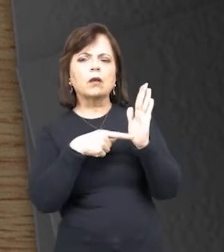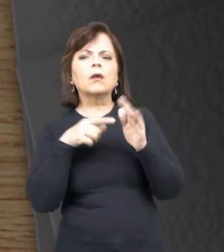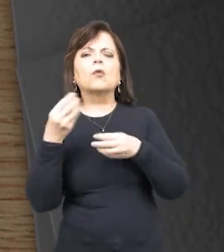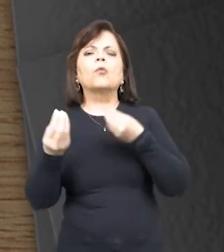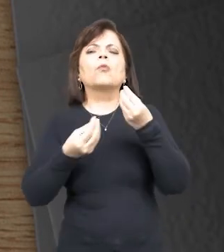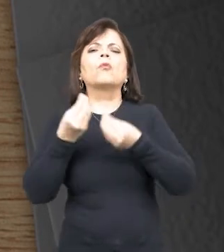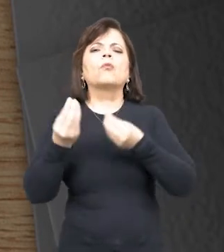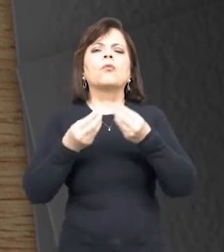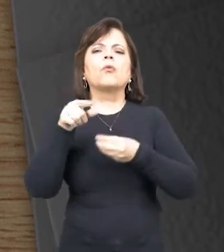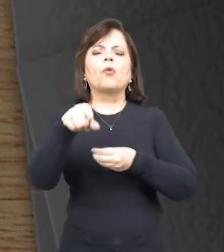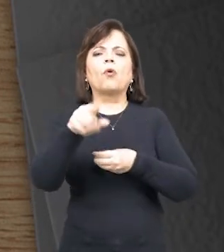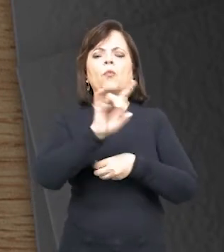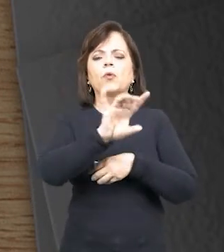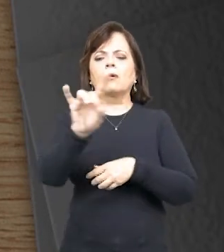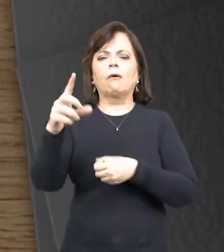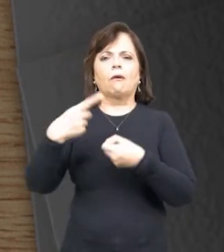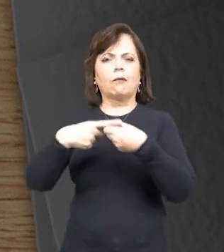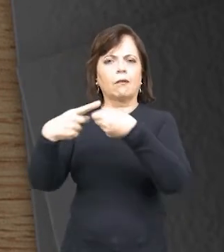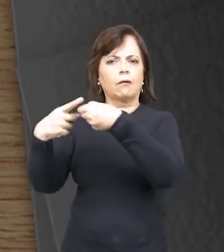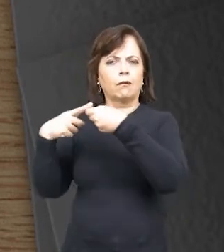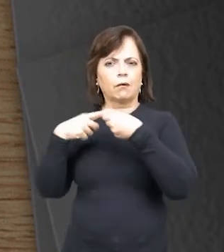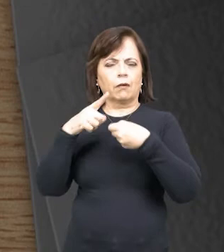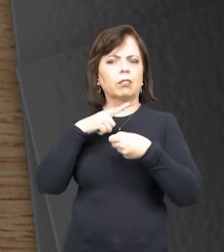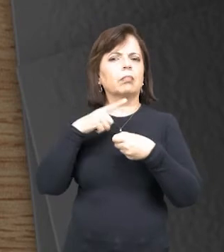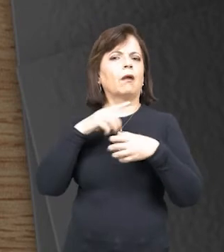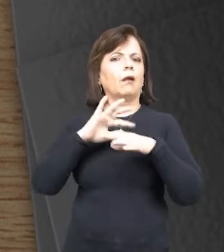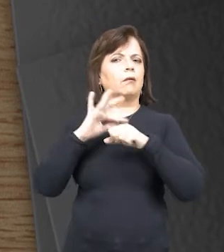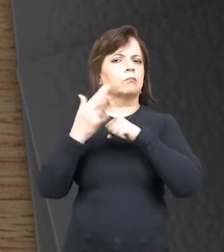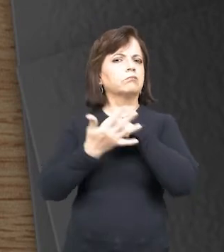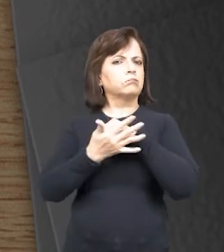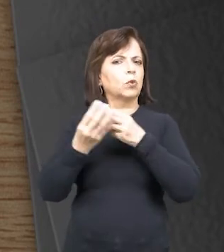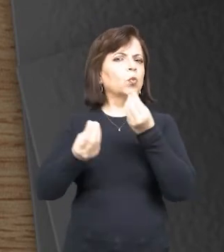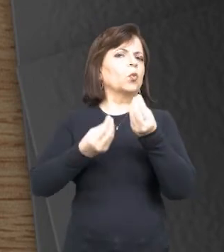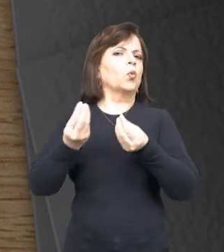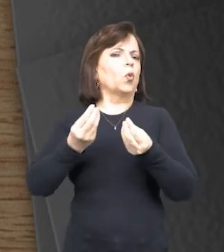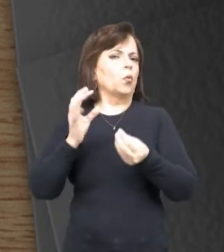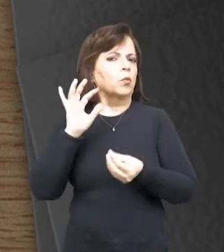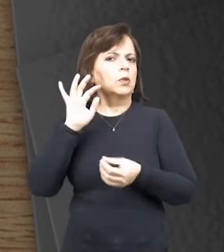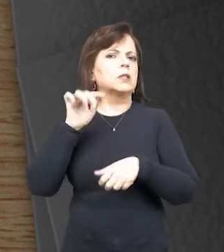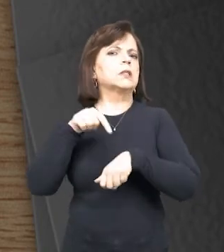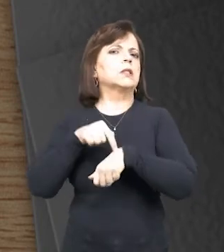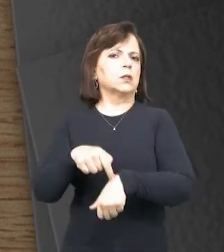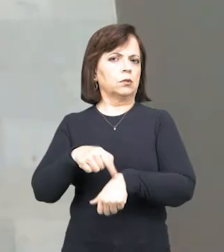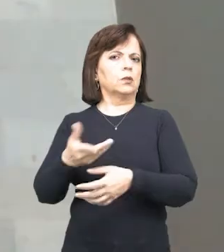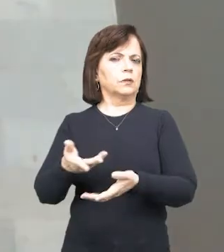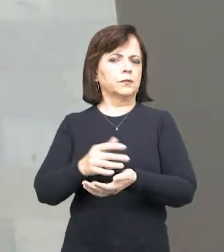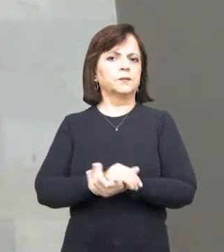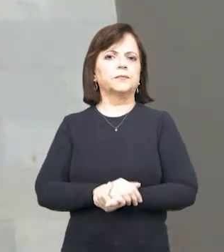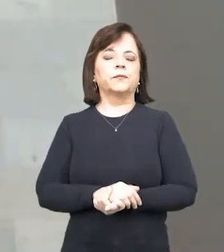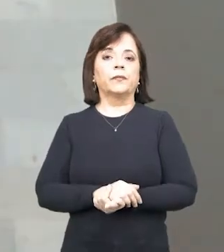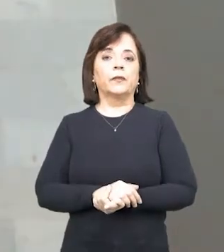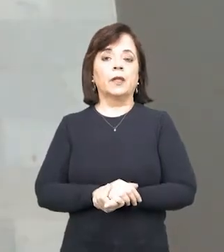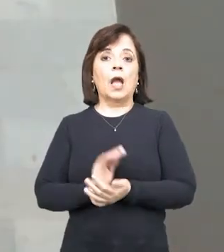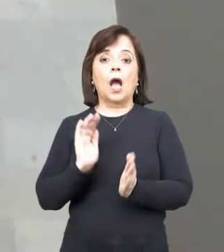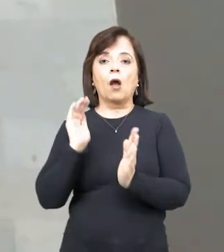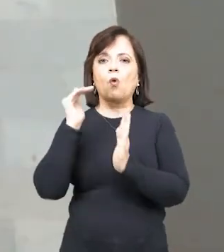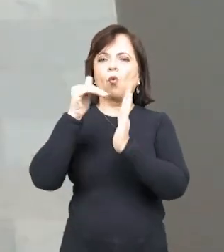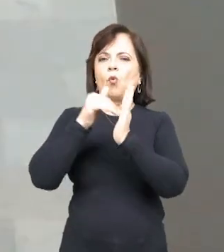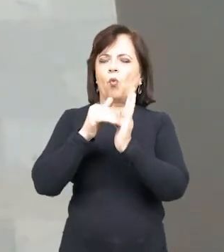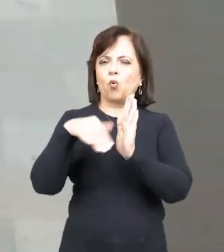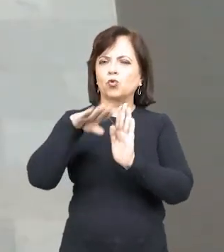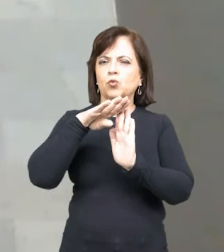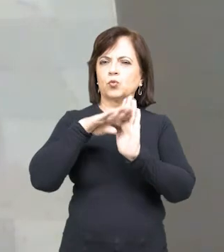a situação de cada um dos municípios e, consequentemente, de cada uma das regiões. Na última